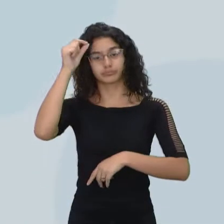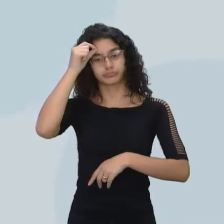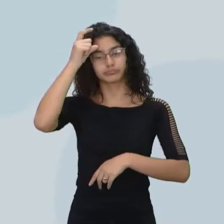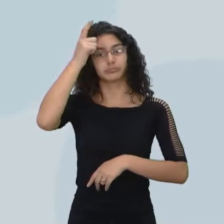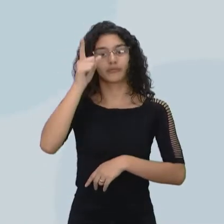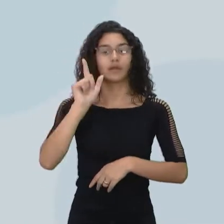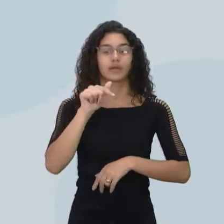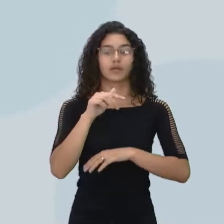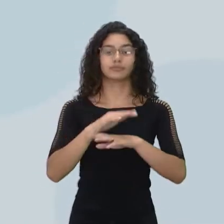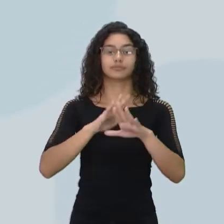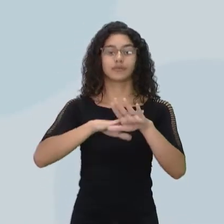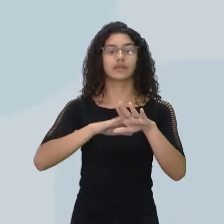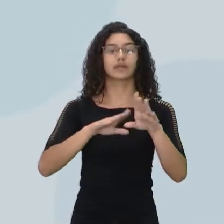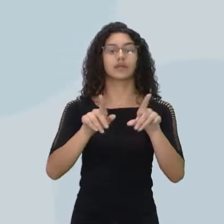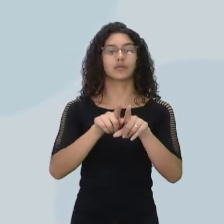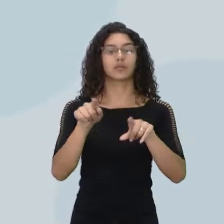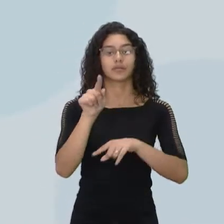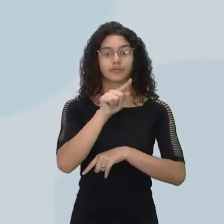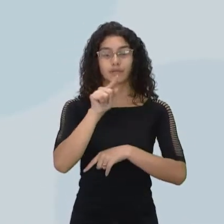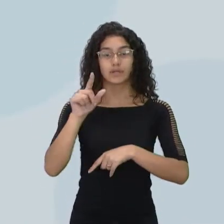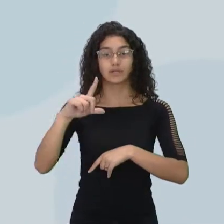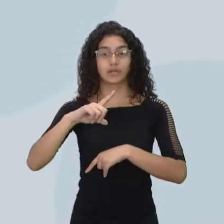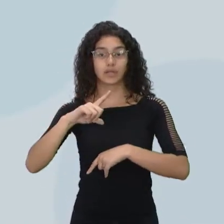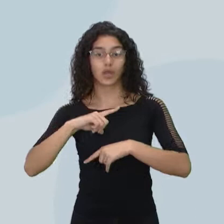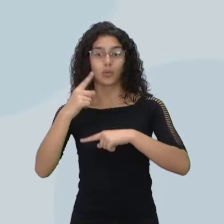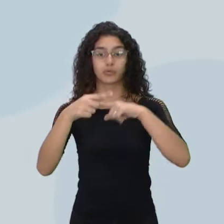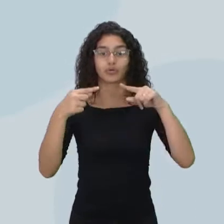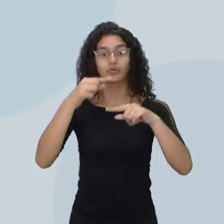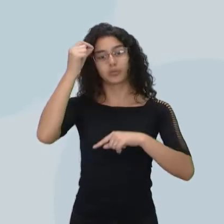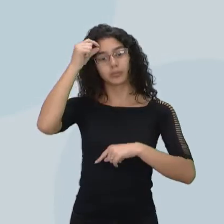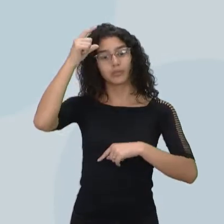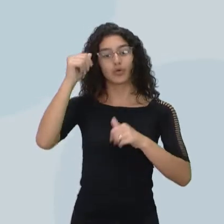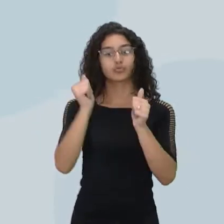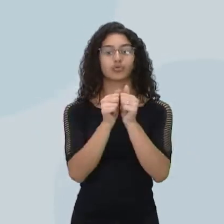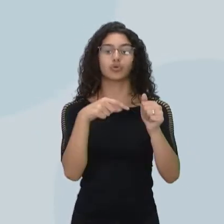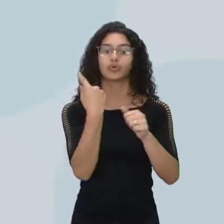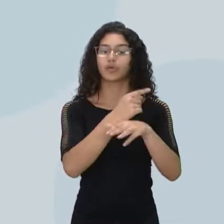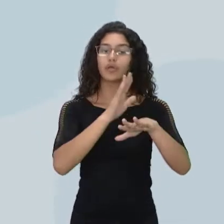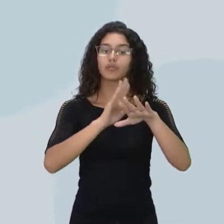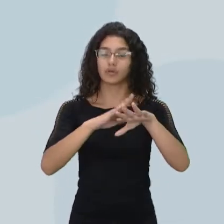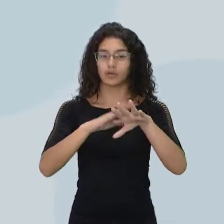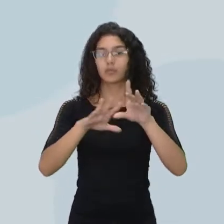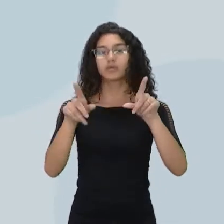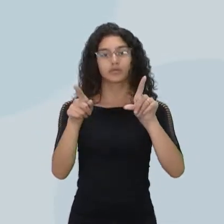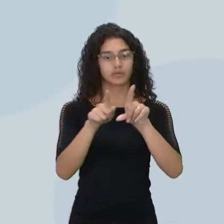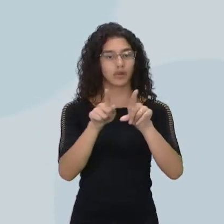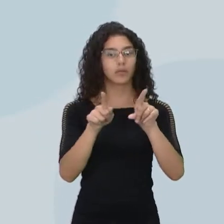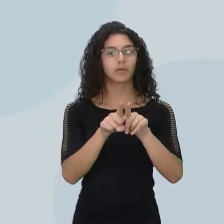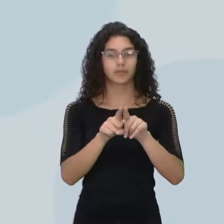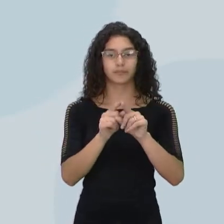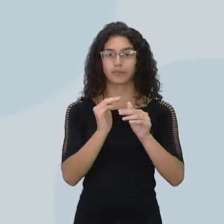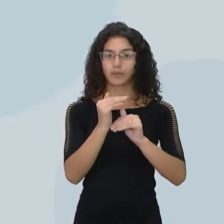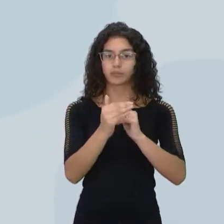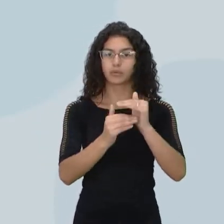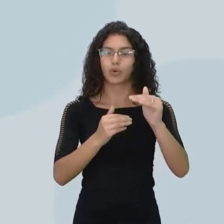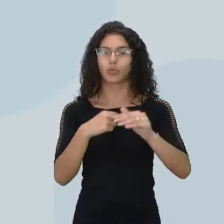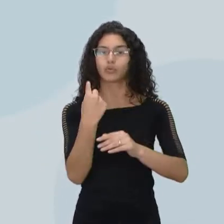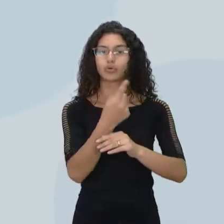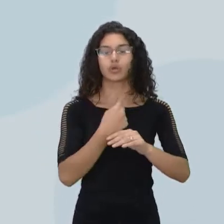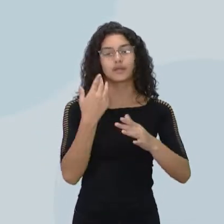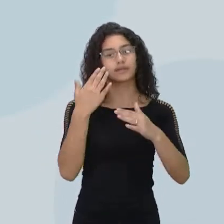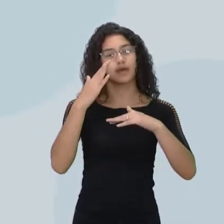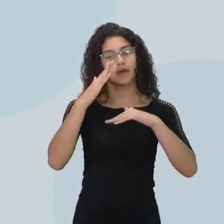E aí eu vou elencar para vocês os objetos de conhecimento com os quais trabalharemos também ao longo do nosso